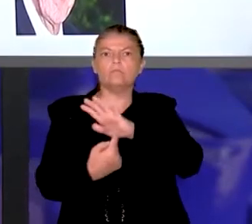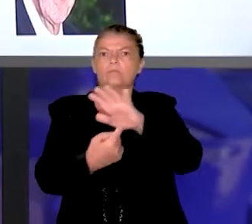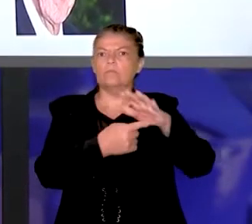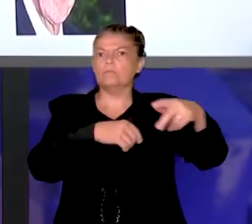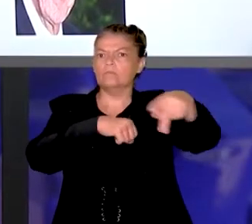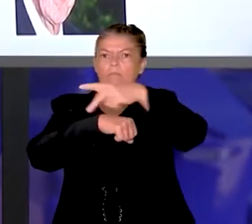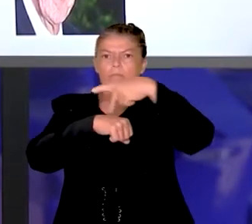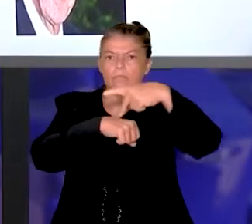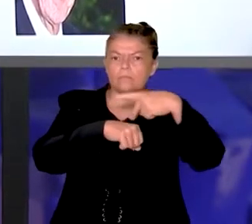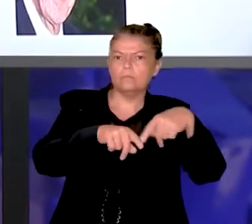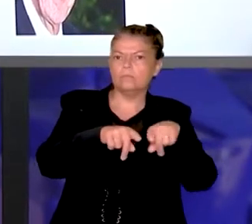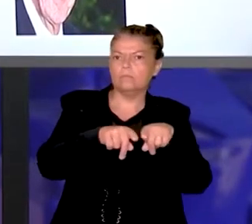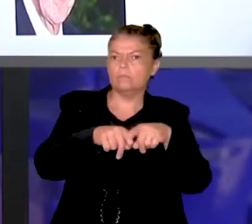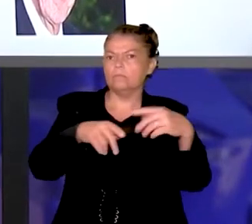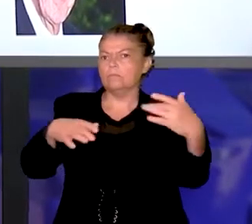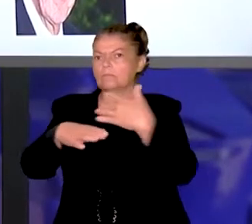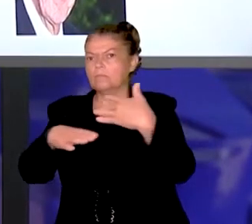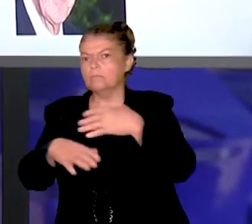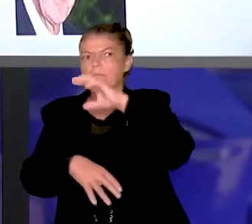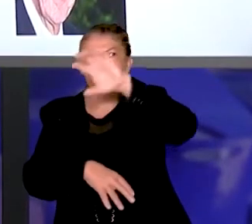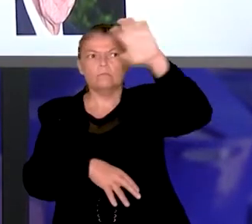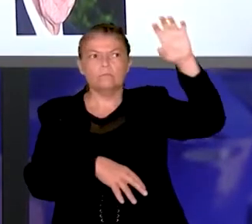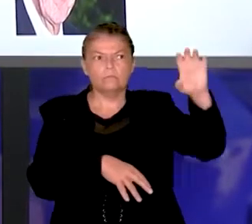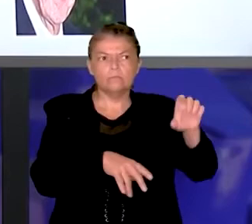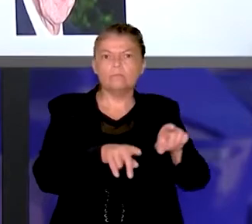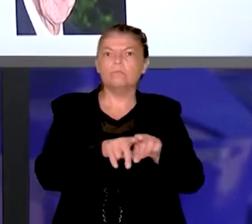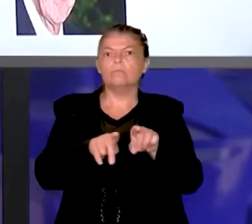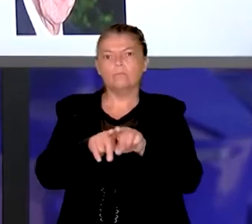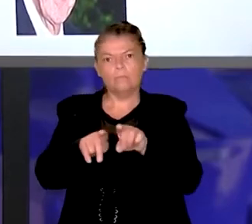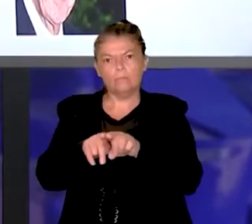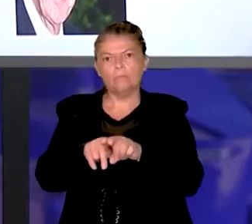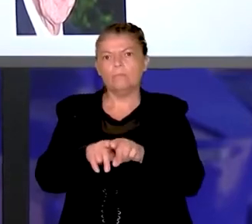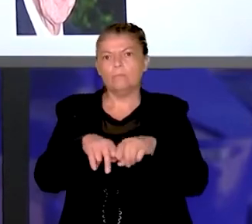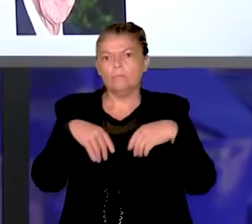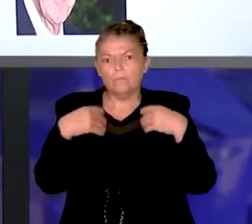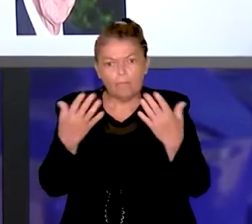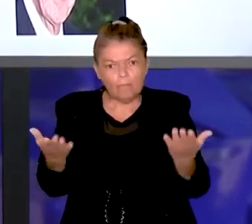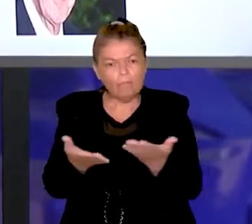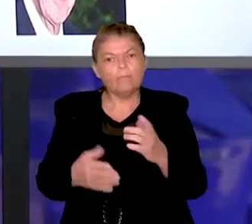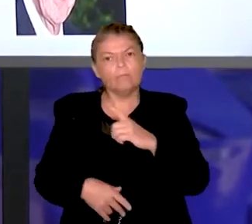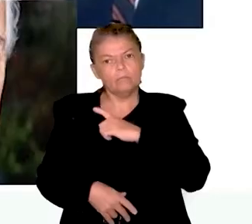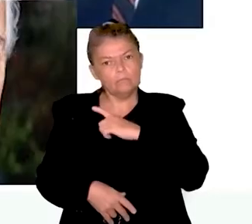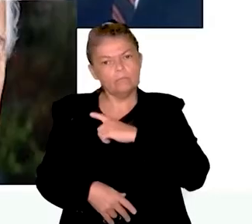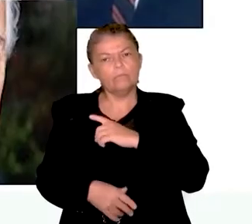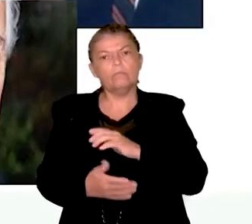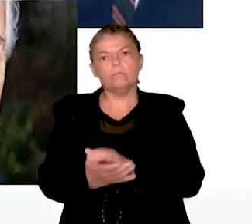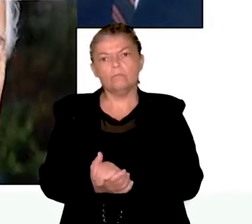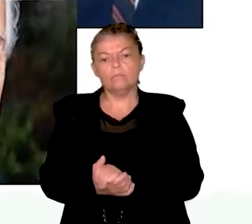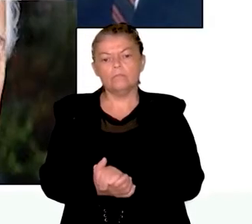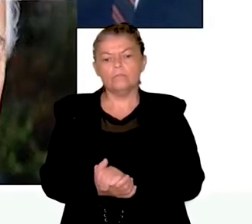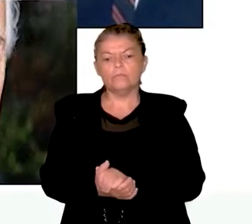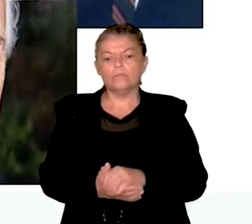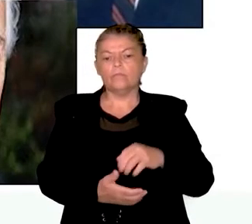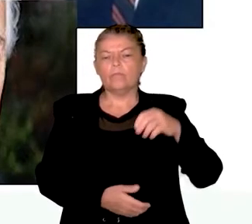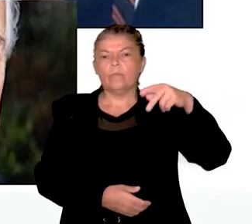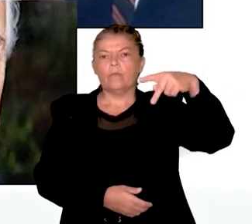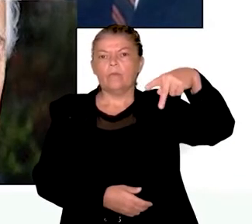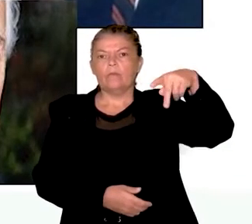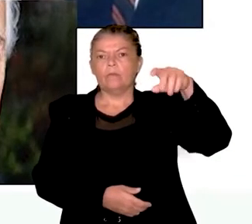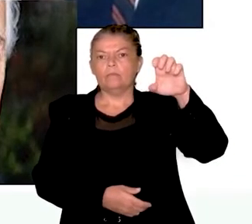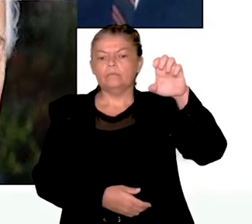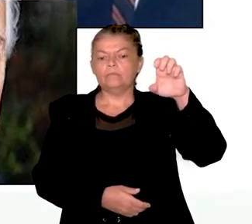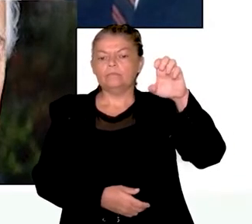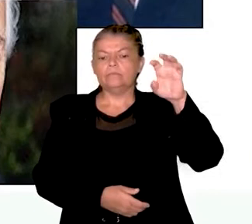países, cidades, estados, são os mapas tradicionais que utilizamos hoje. E Arnold Peters, ele é descendente de